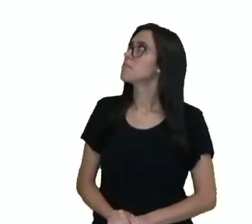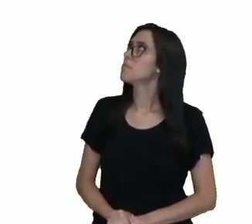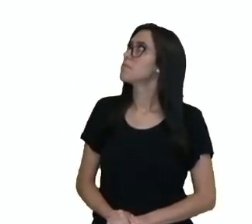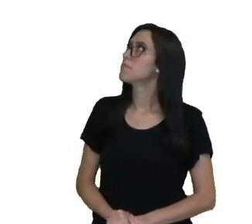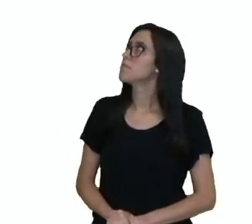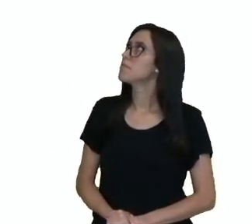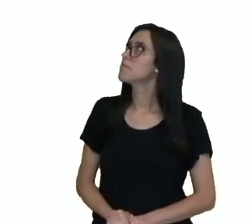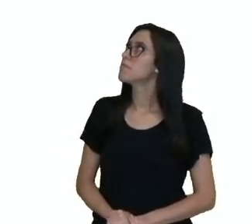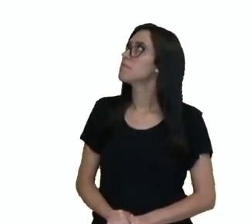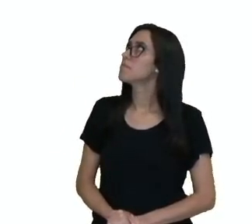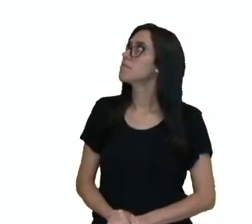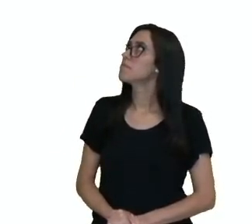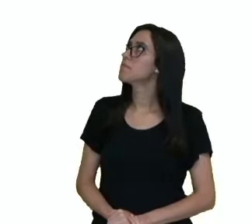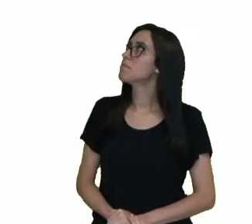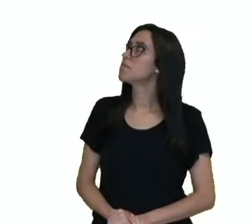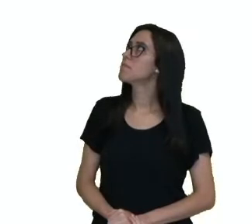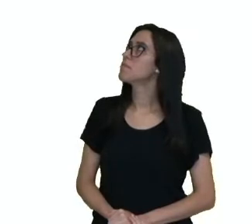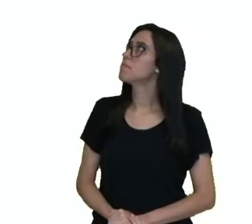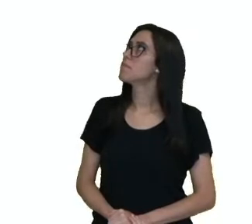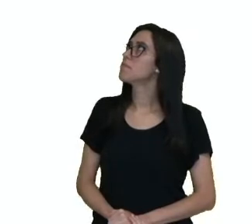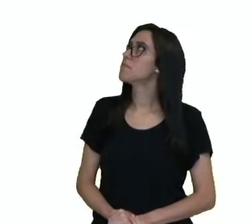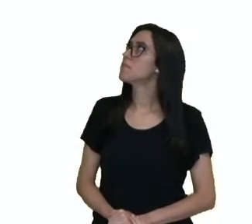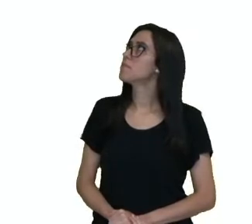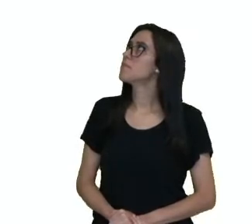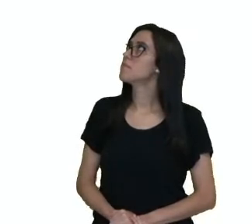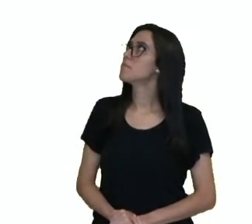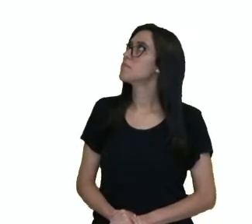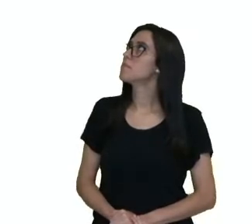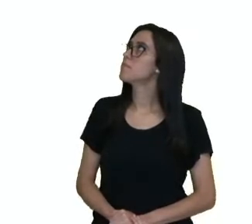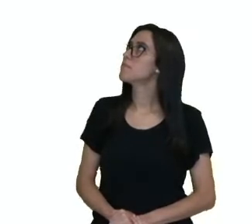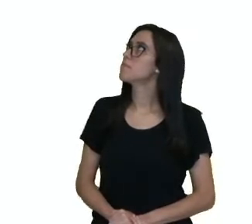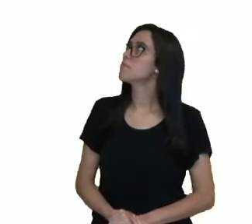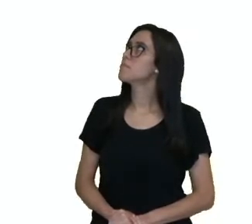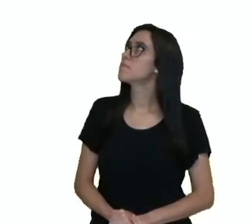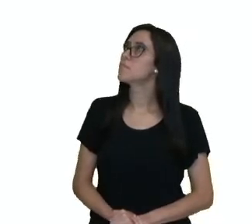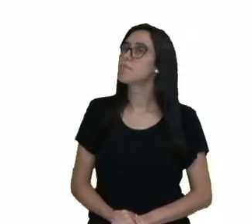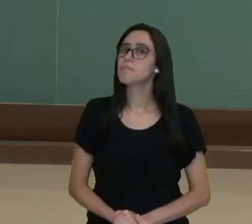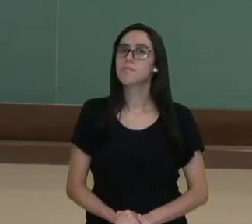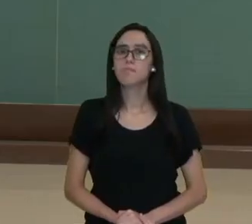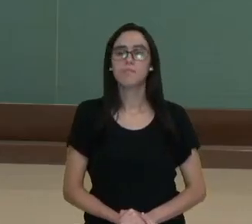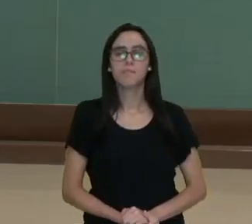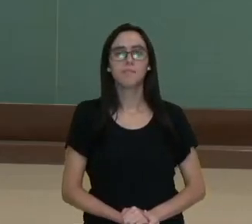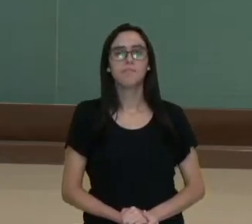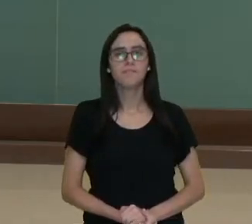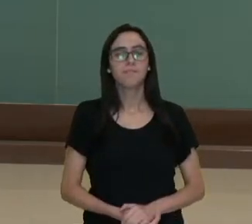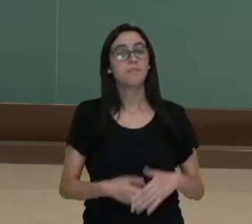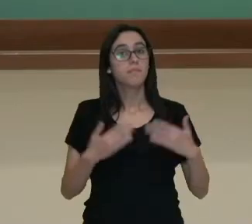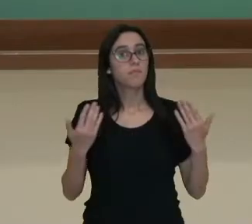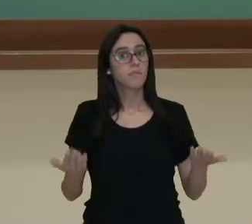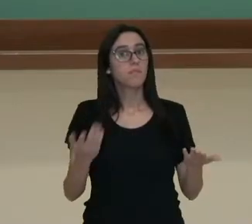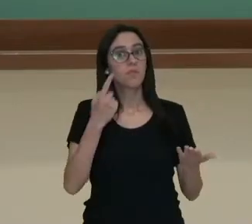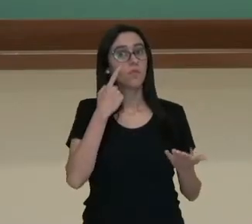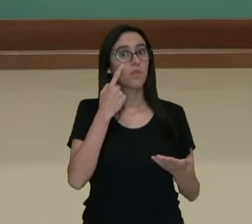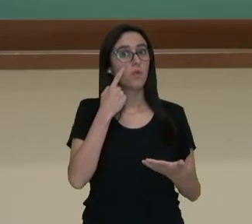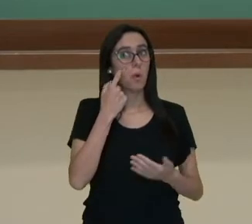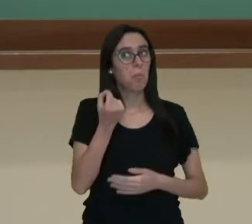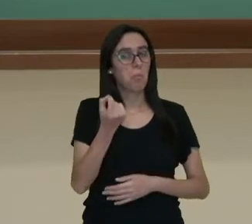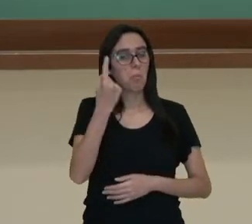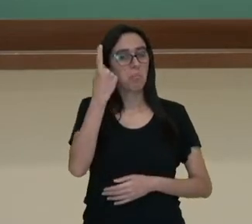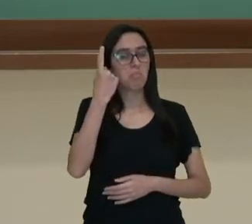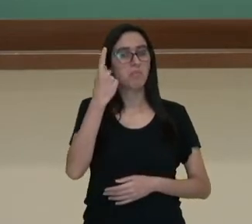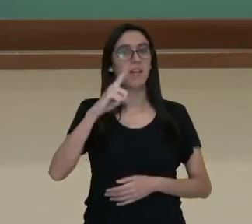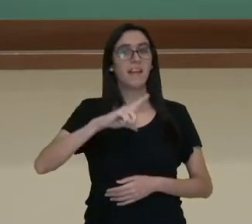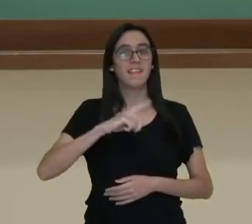27 letras, mientras que em português são 26. Então, olha que interessante,